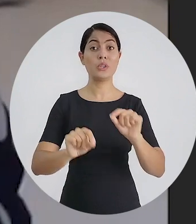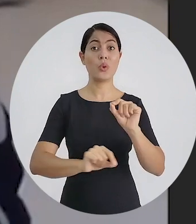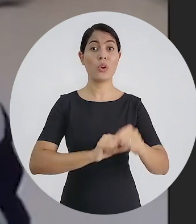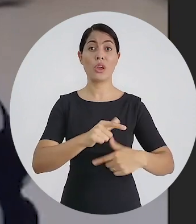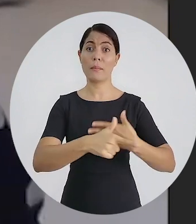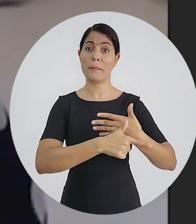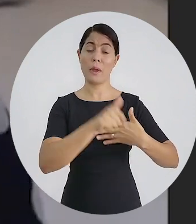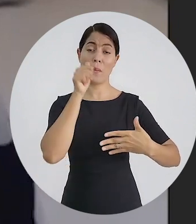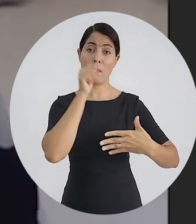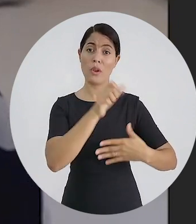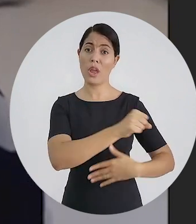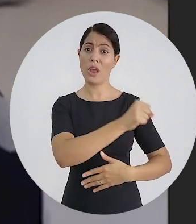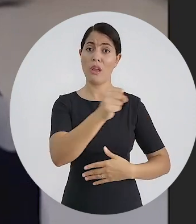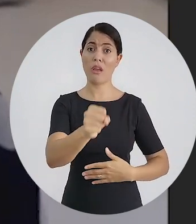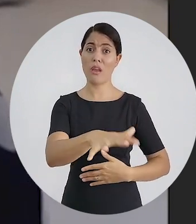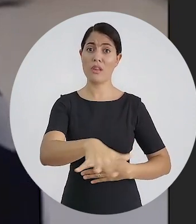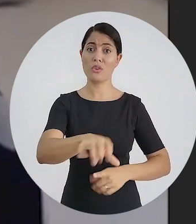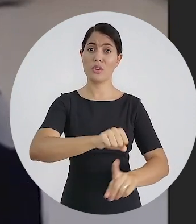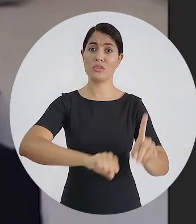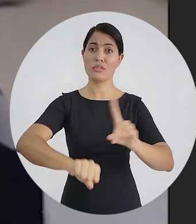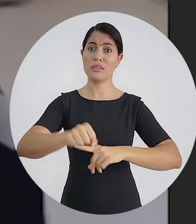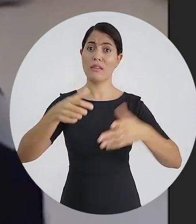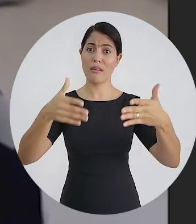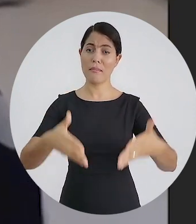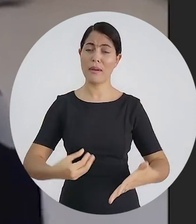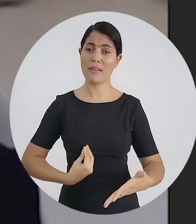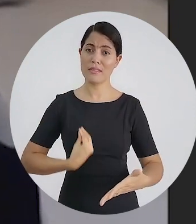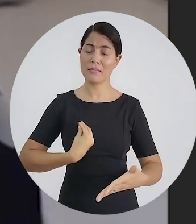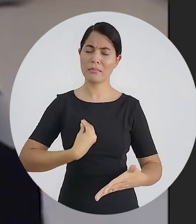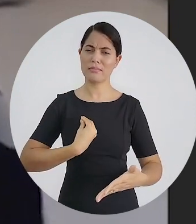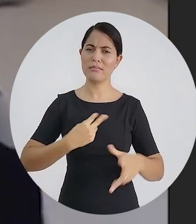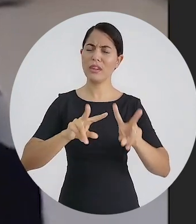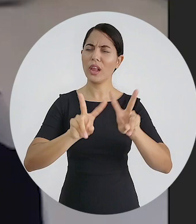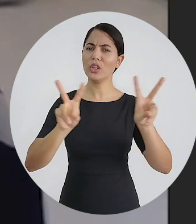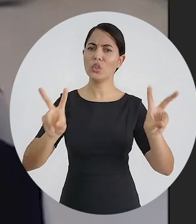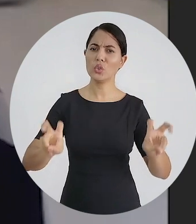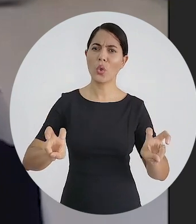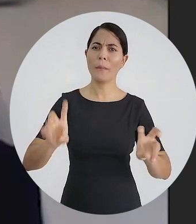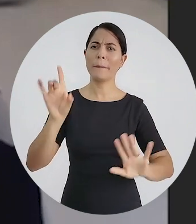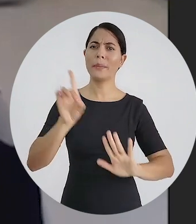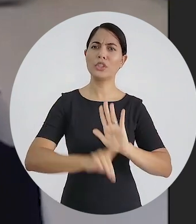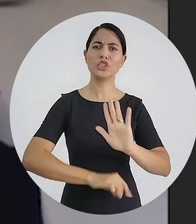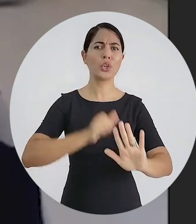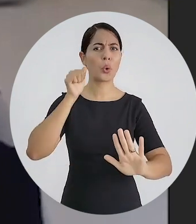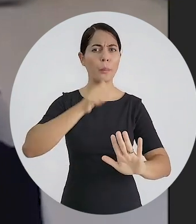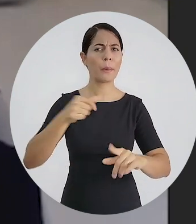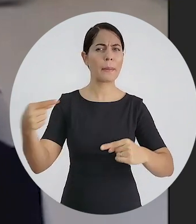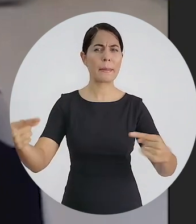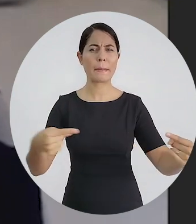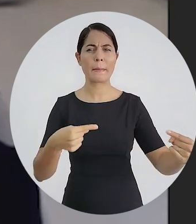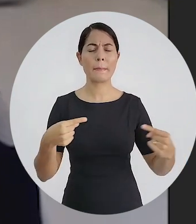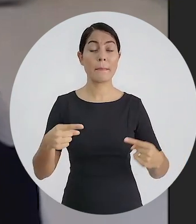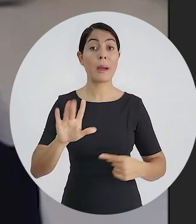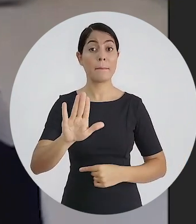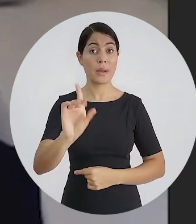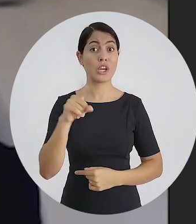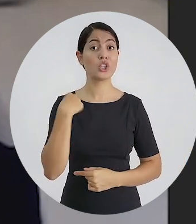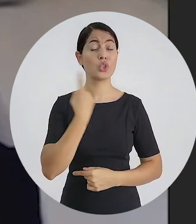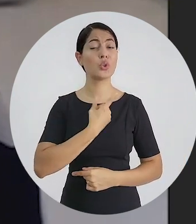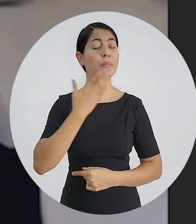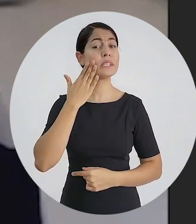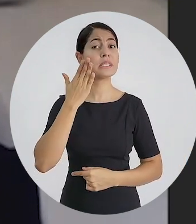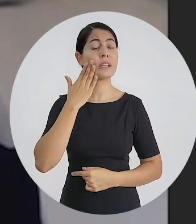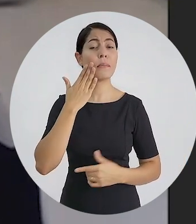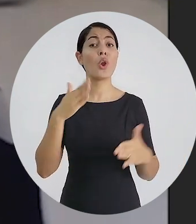na sociedade. E quando se discute a proteção aos direitos das mulheres, temos de levar em consideração